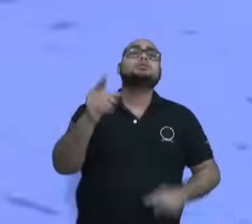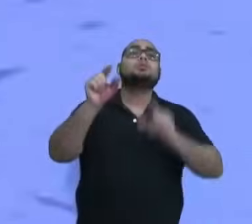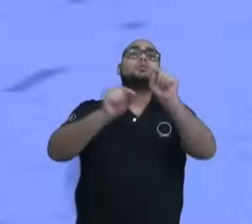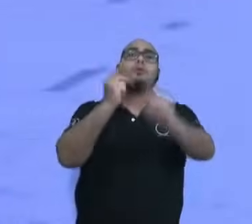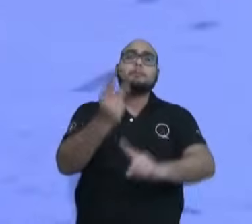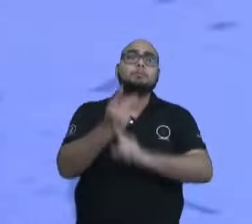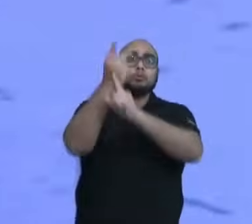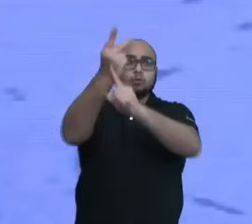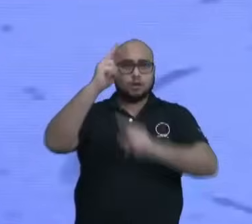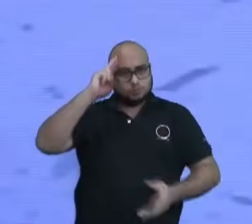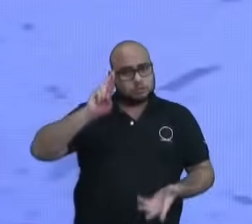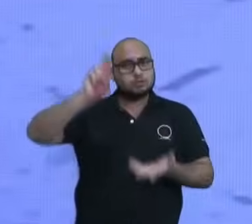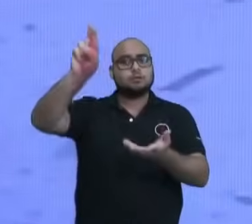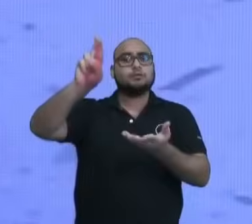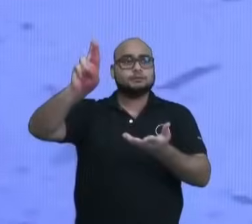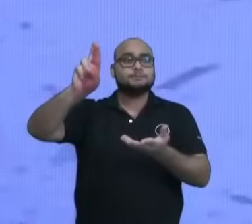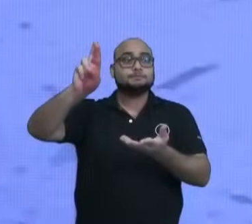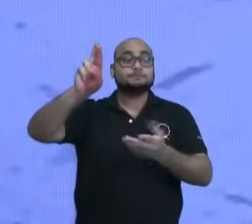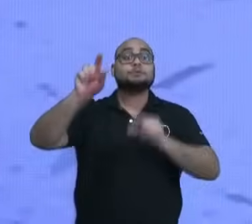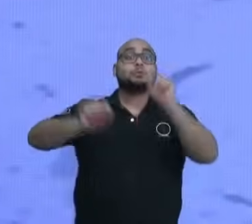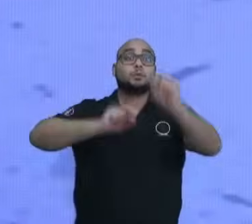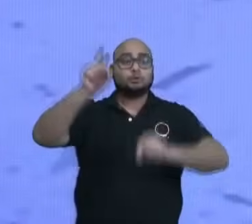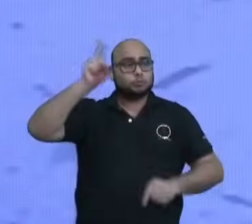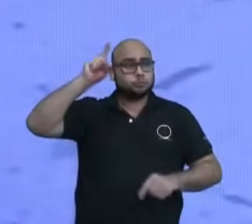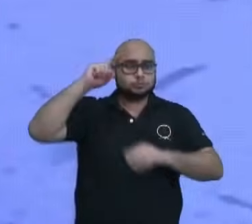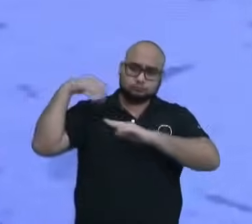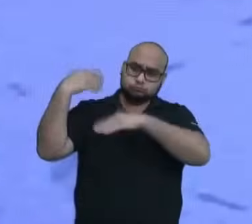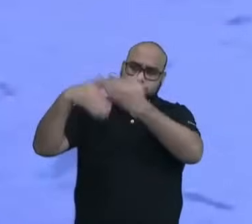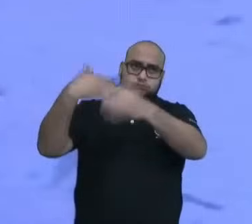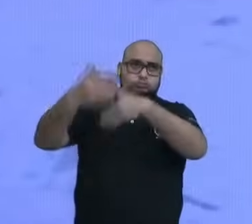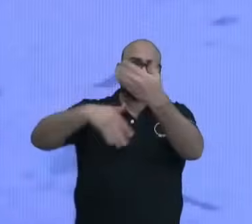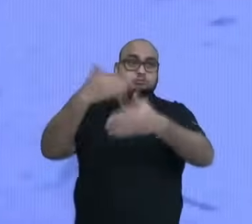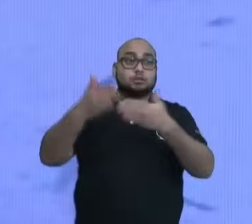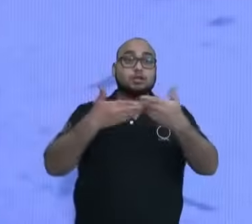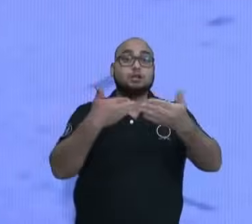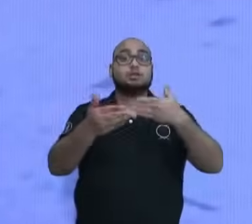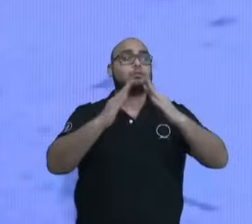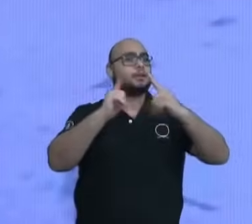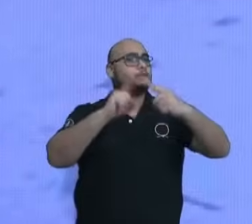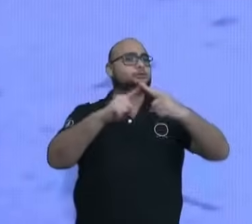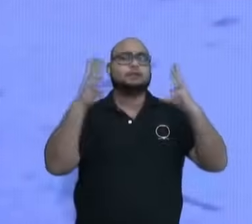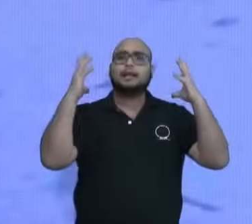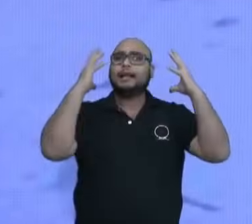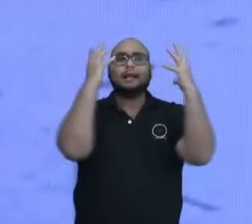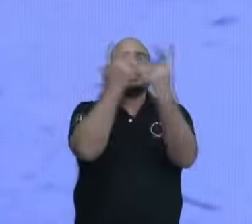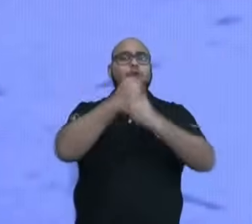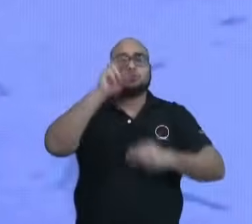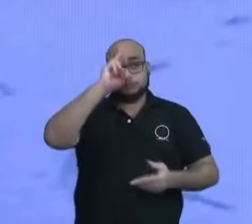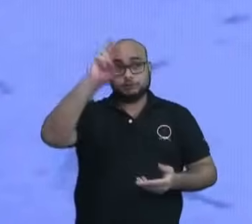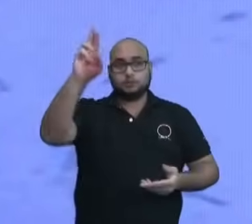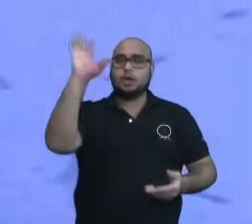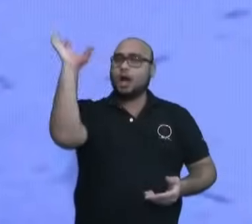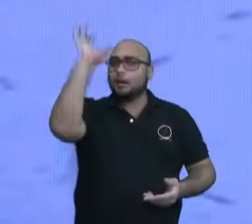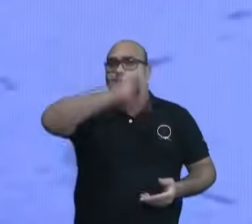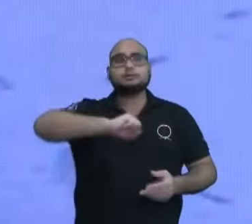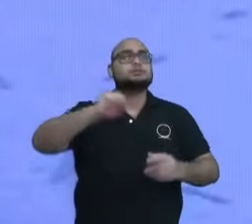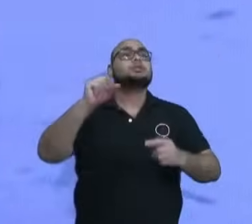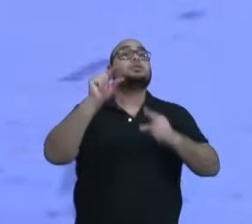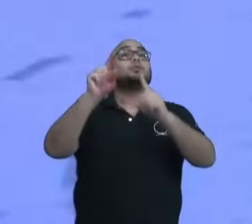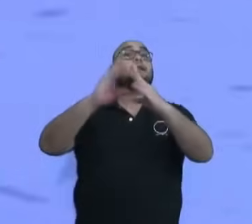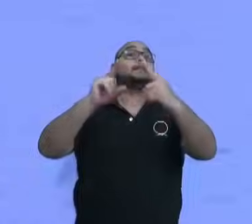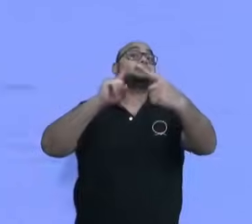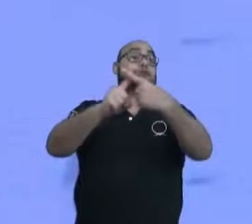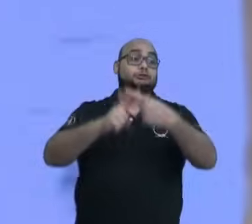todos os dias na casa do Senhor contemplar a formosura do Senhor e aprender no seu templo porque no dia da